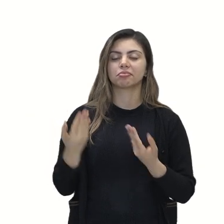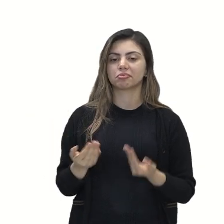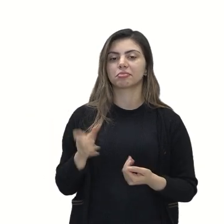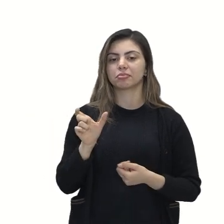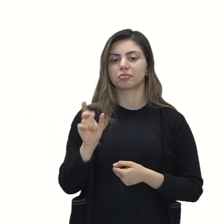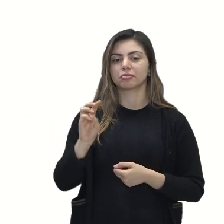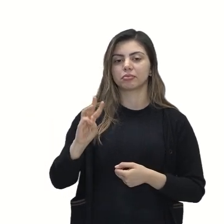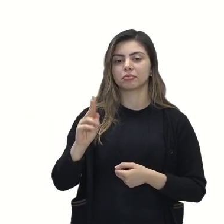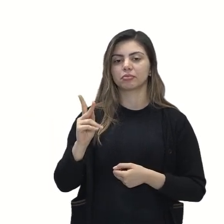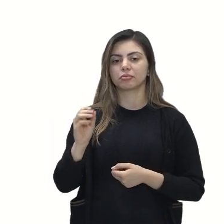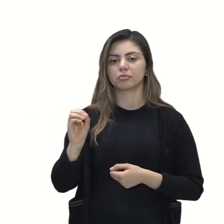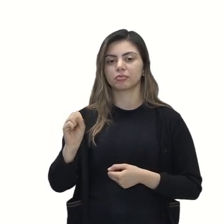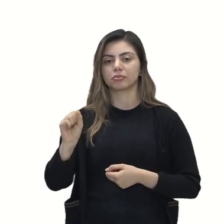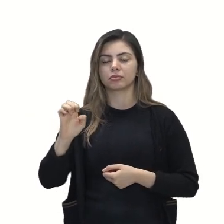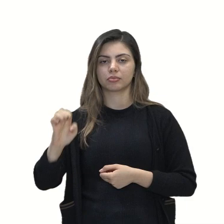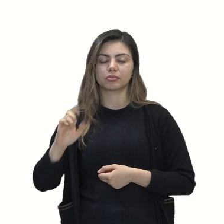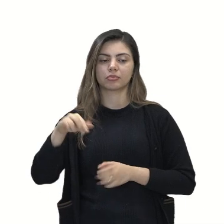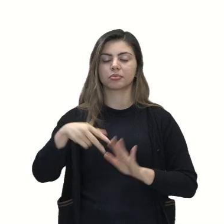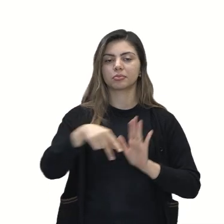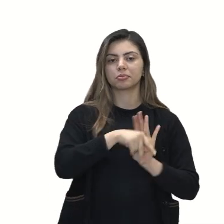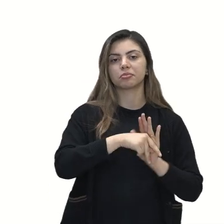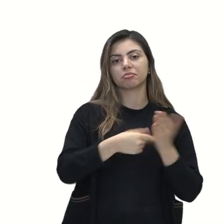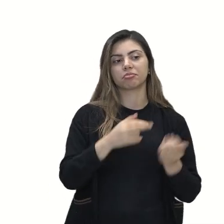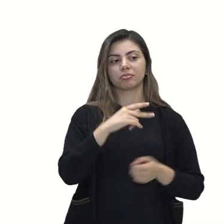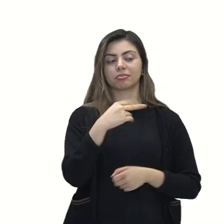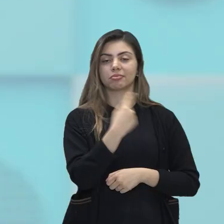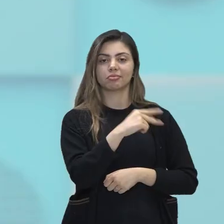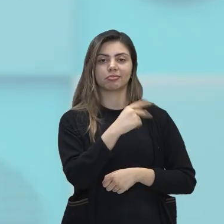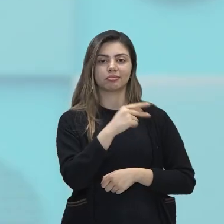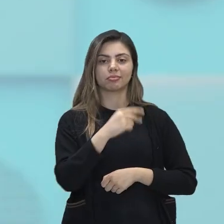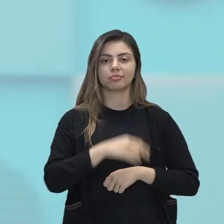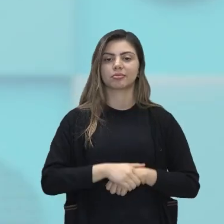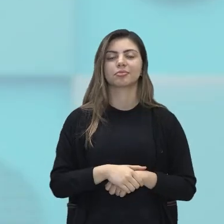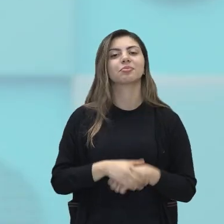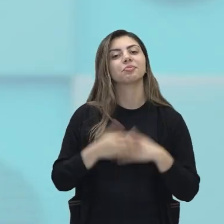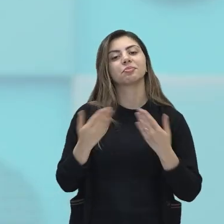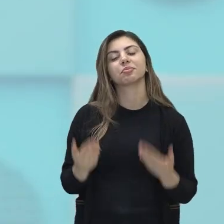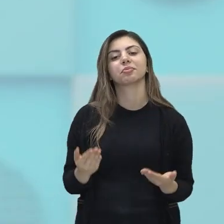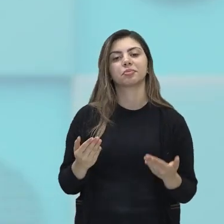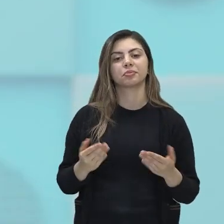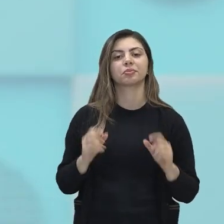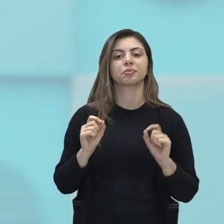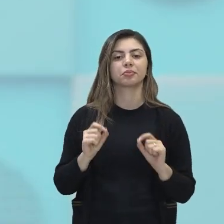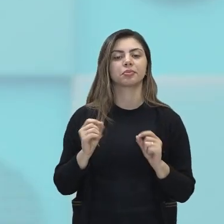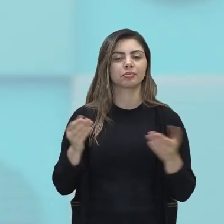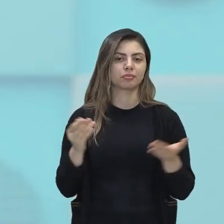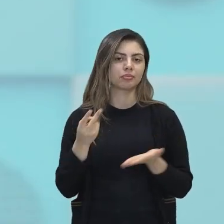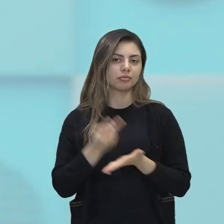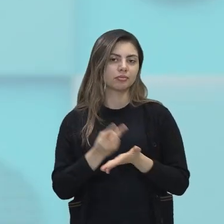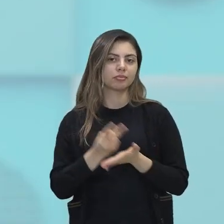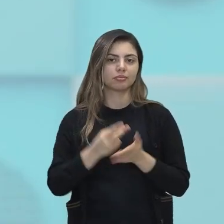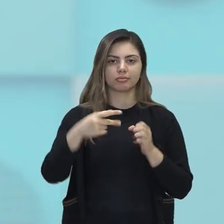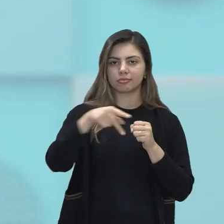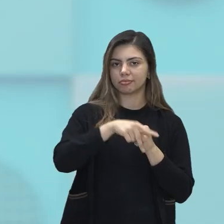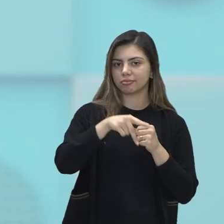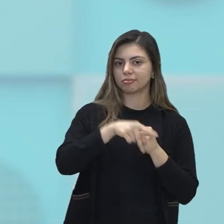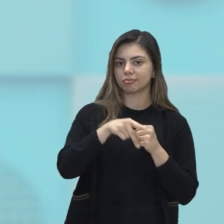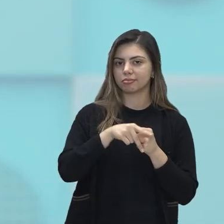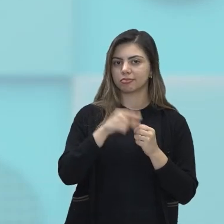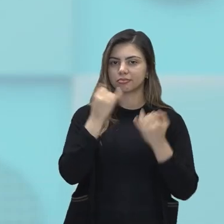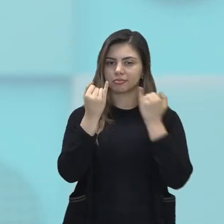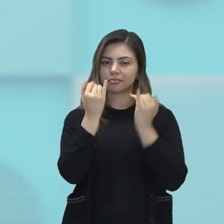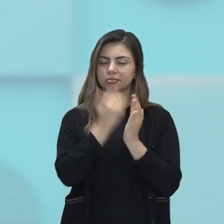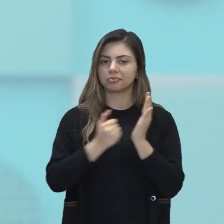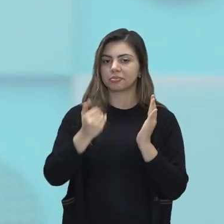posse, né? E é o irmão dela que eu estou falando, ok? Então, ainda sobre pronomes relativos, vamos